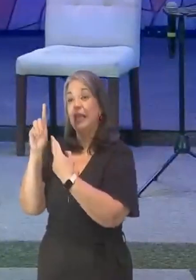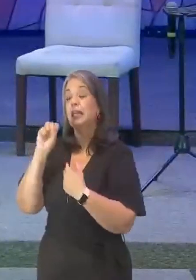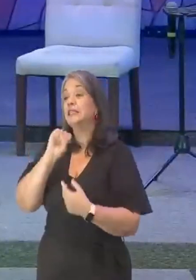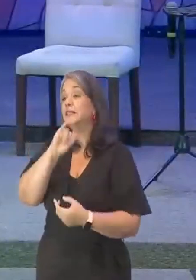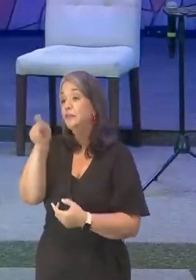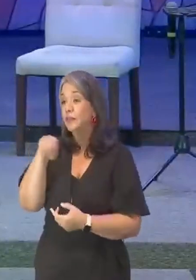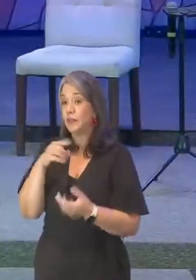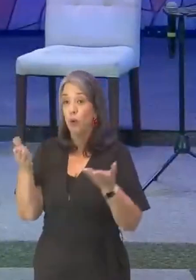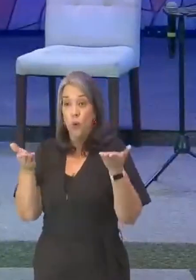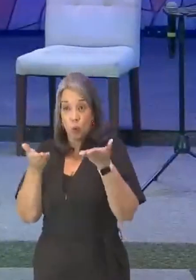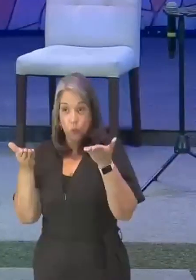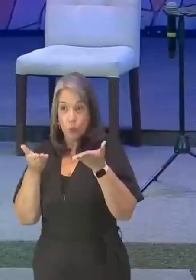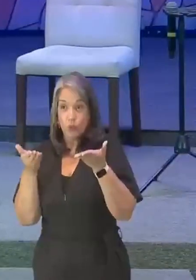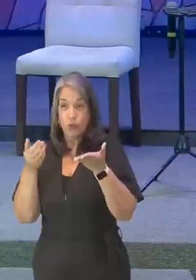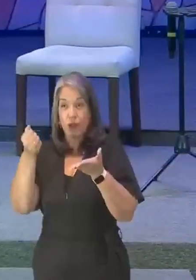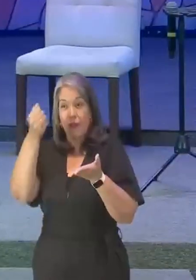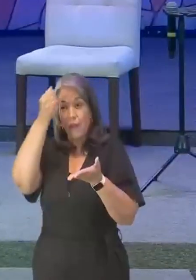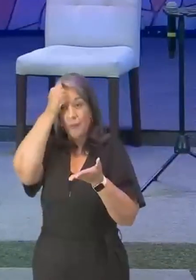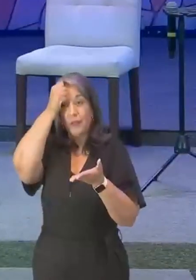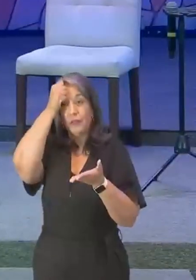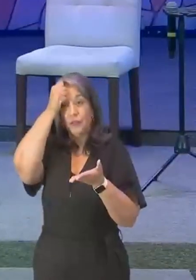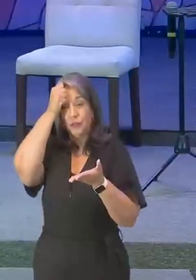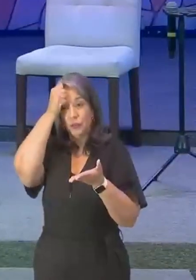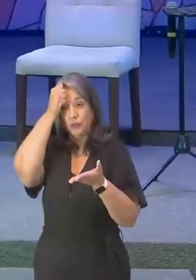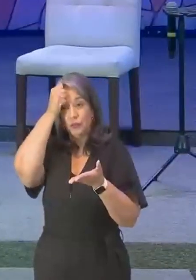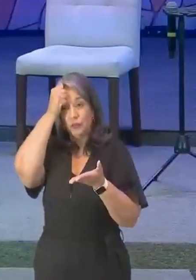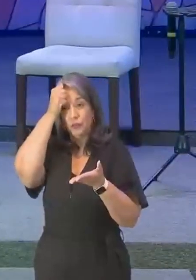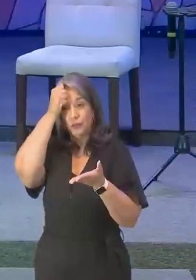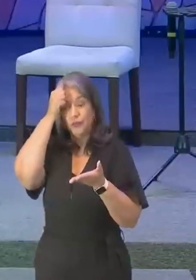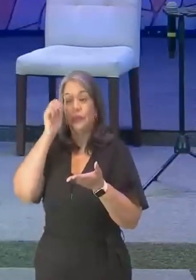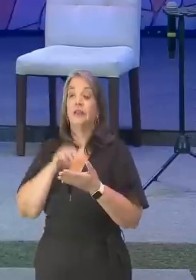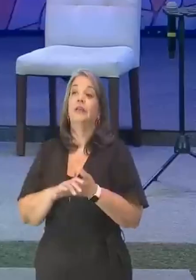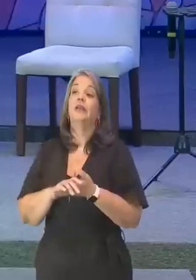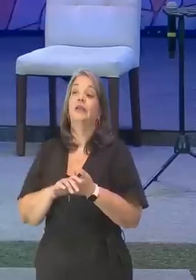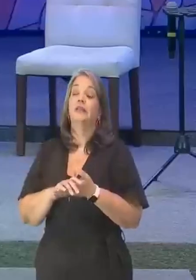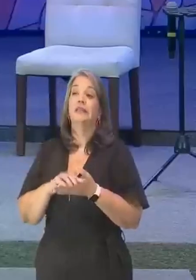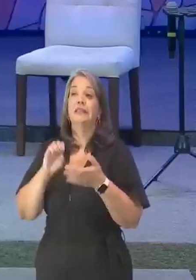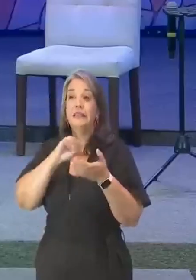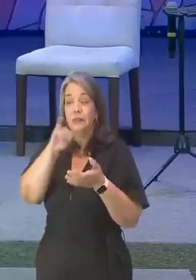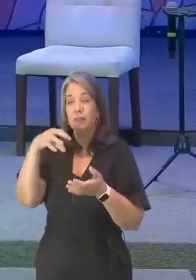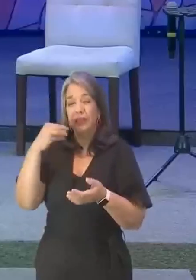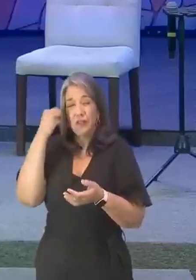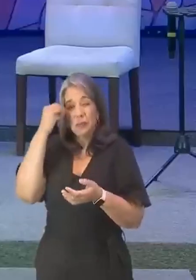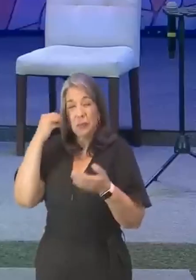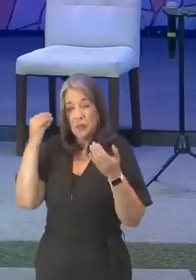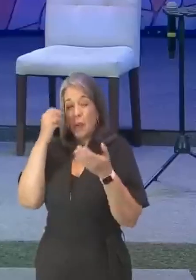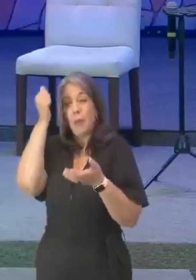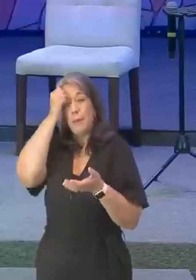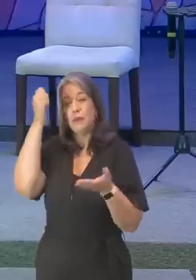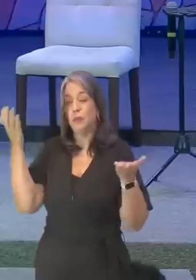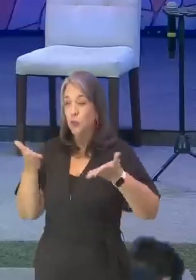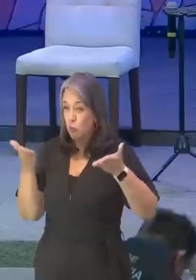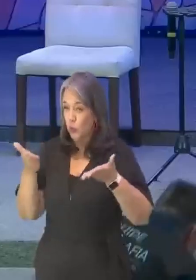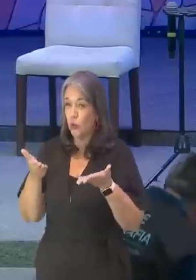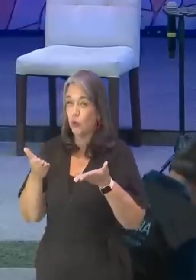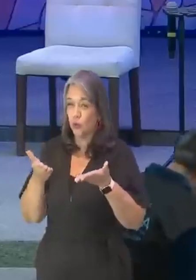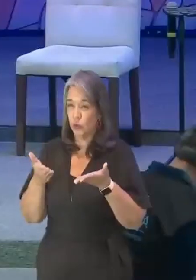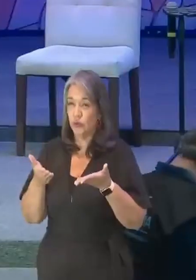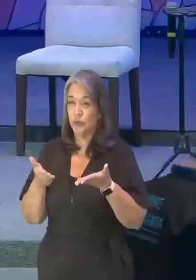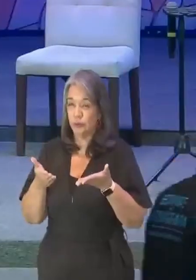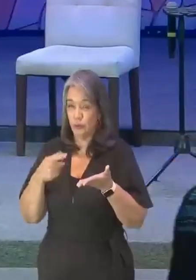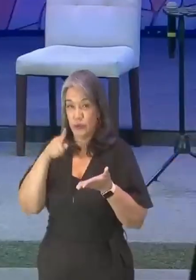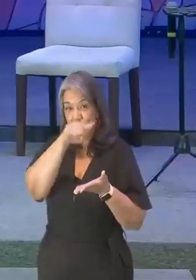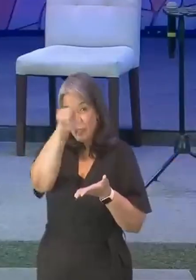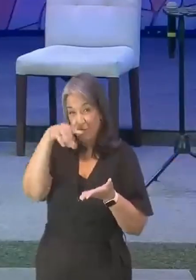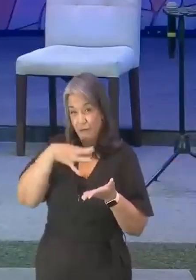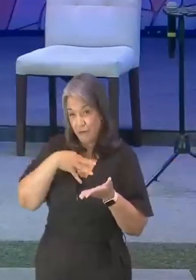eu gostaria de te convidar a ficar de pé nesse momento. E eu gostaria de convidar mães para orar por